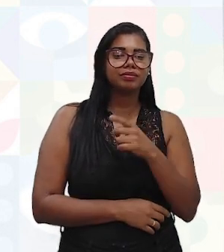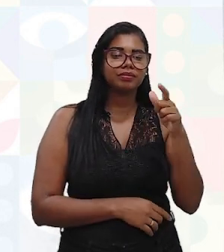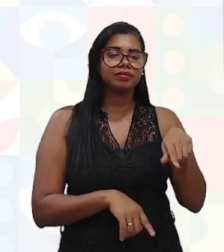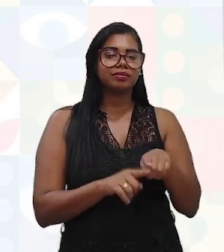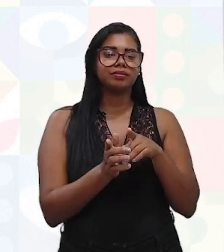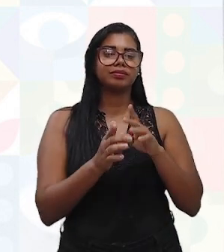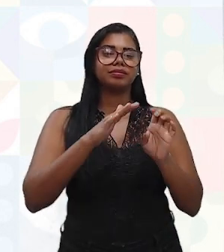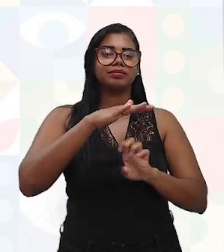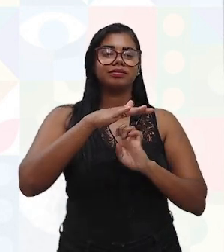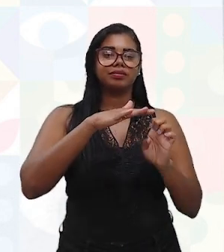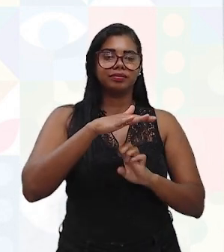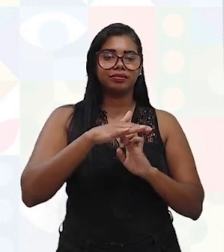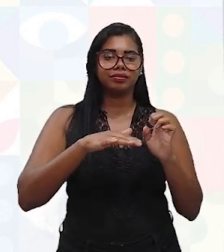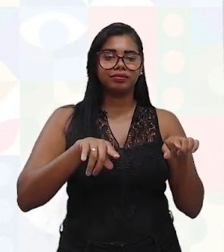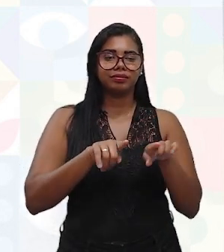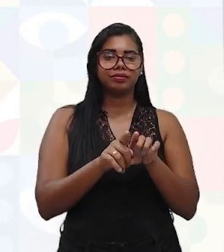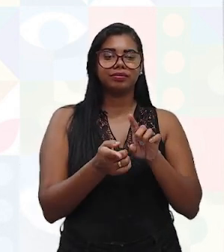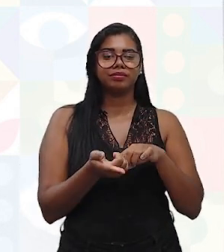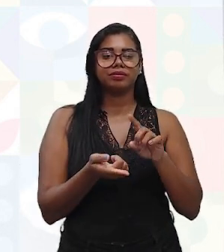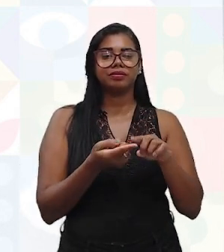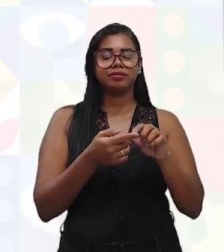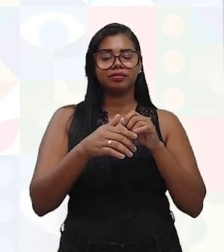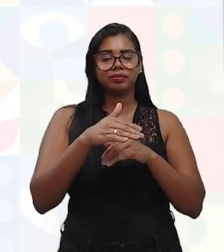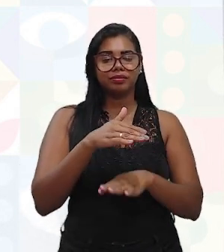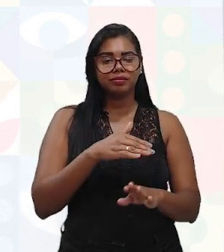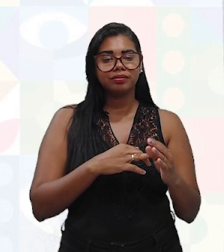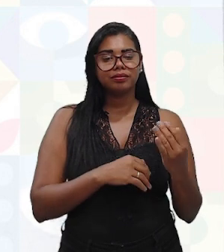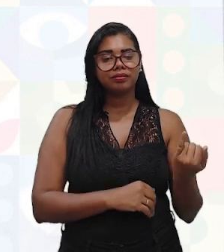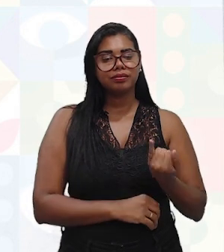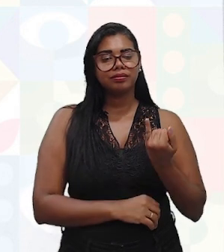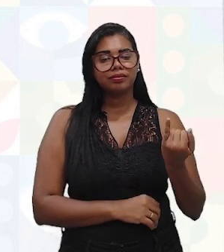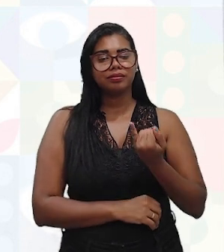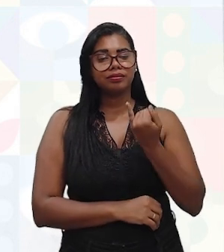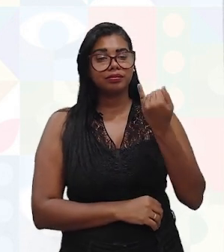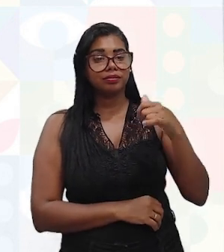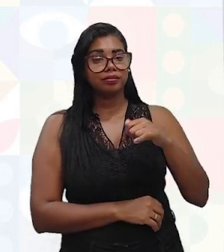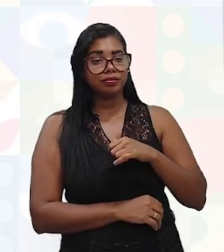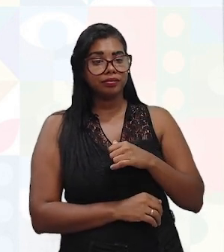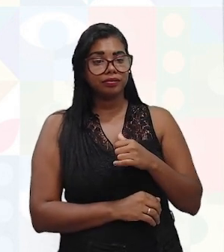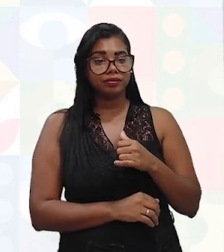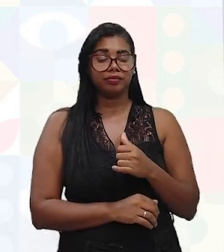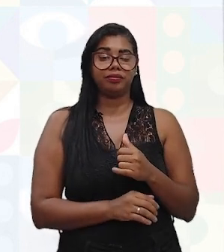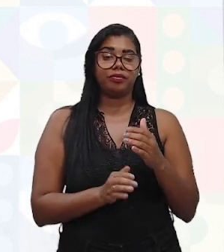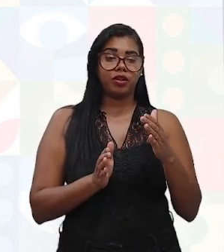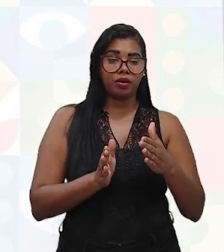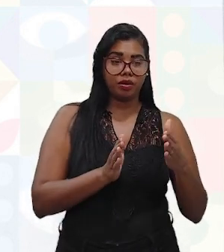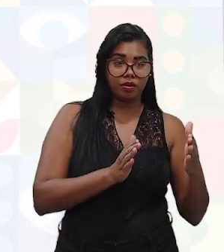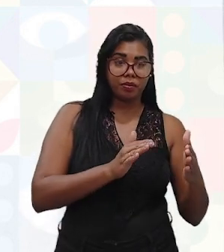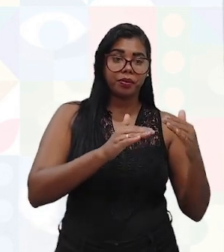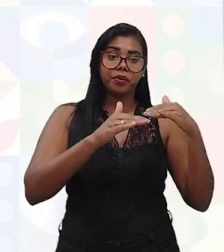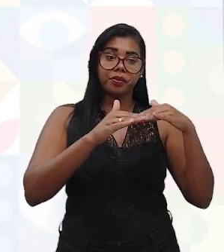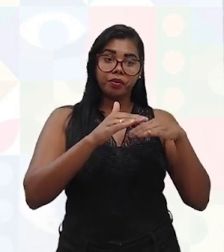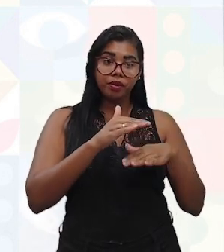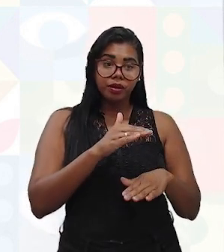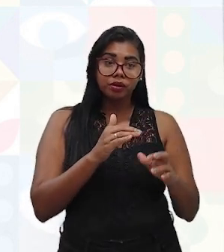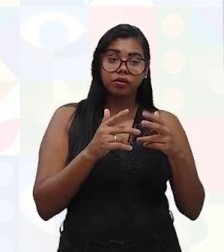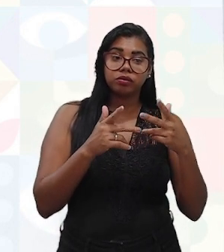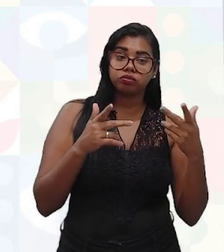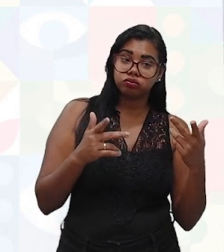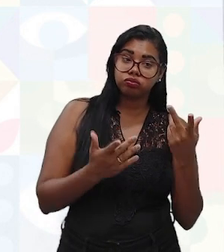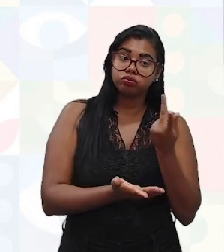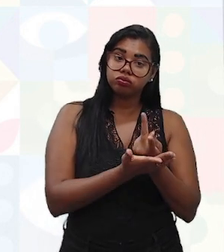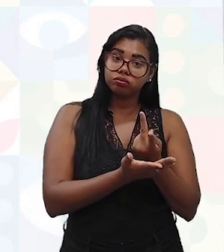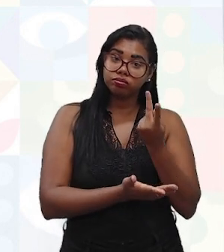da sua empresa. O estoque mínimo é importante para garantir que haja uma reserva suficiente para suprir possíveis